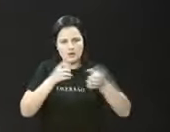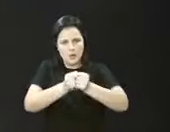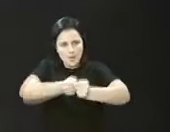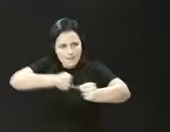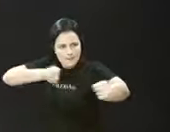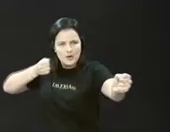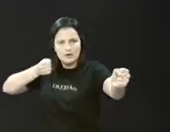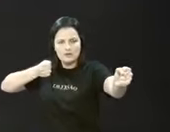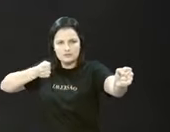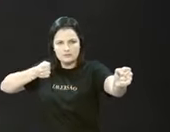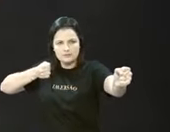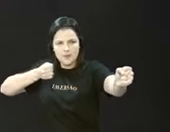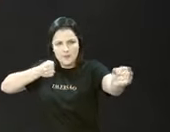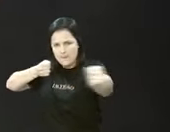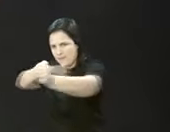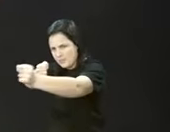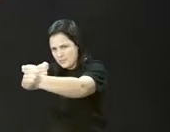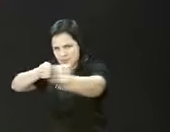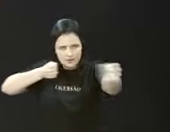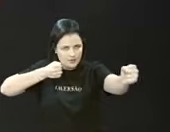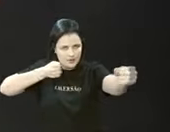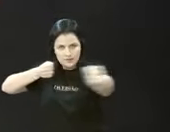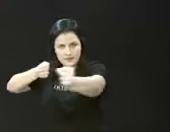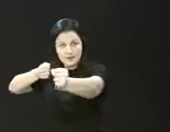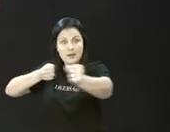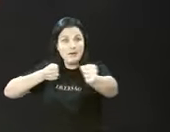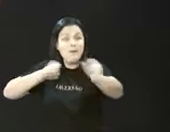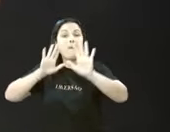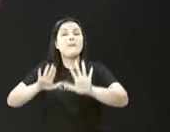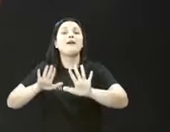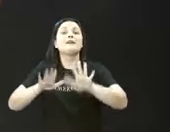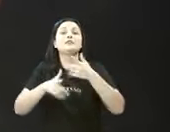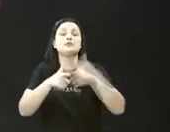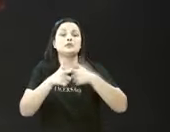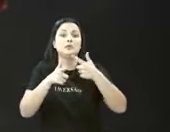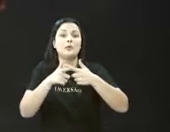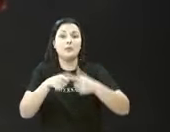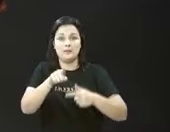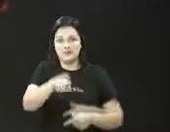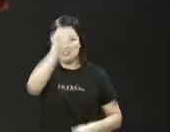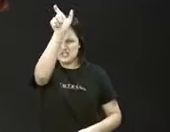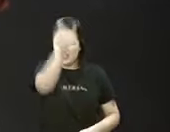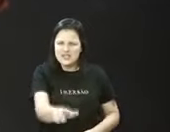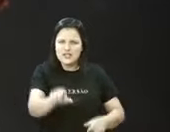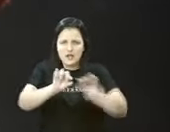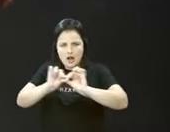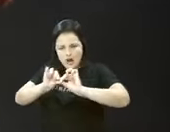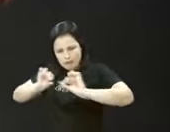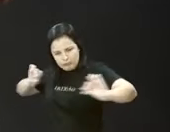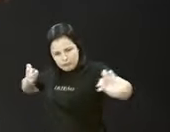mirar. Mas o problema de ser flecha, primeira delas é que não é a flecha que decide o destino.